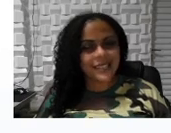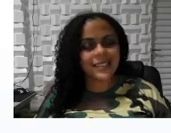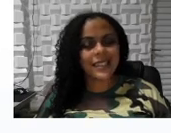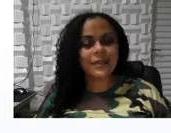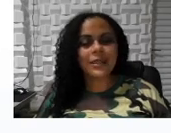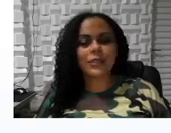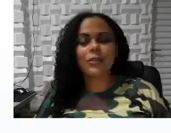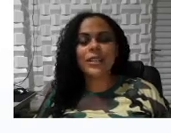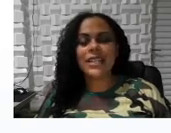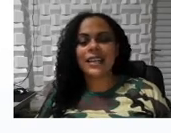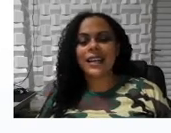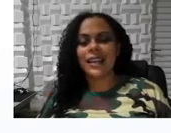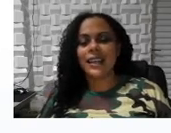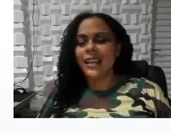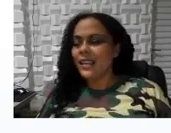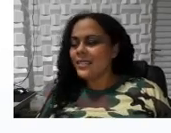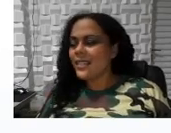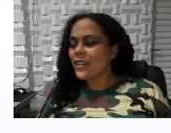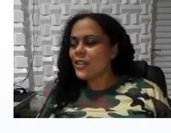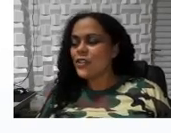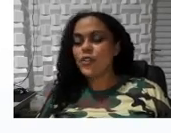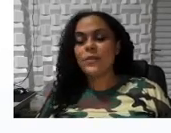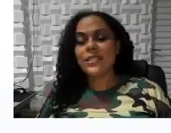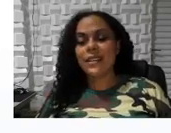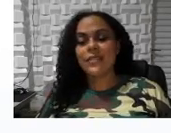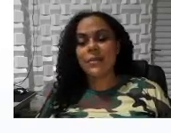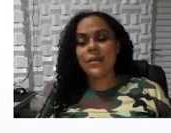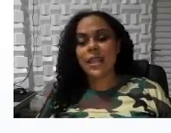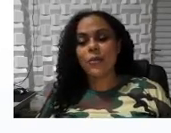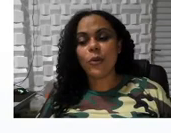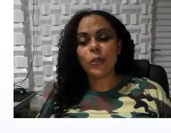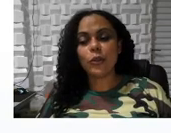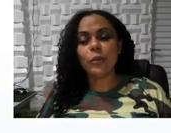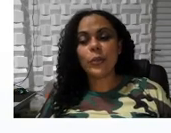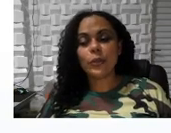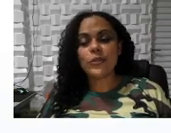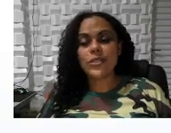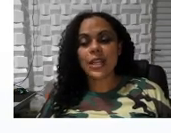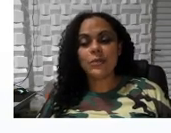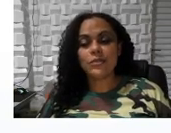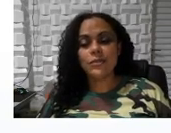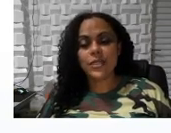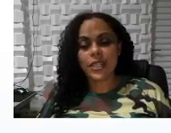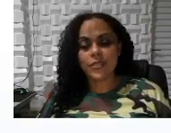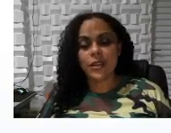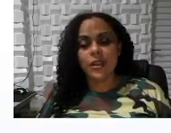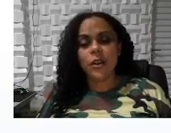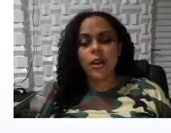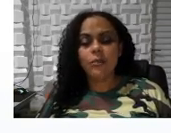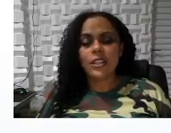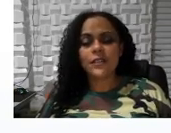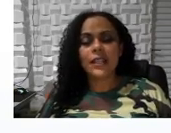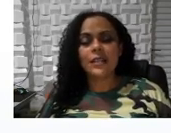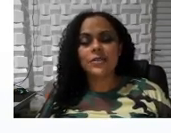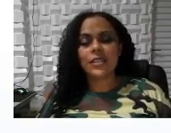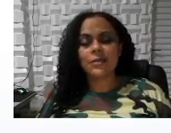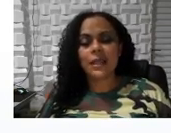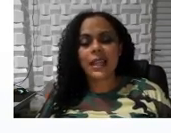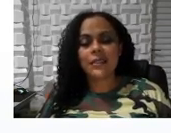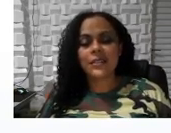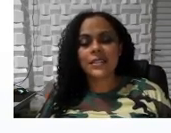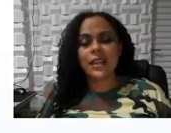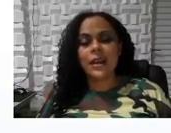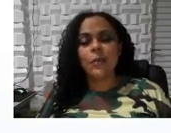Sílaba tônica. Se a gente observar bem o modo como pronunciamos, ou seja, como nós falamos as